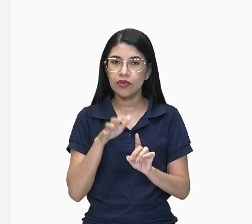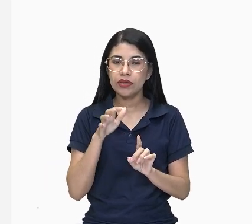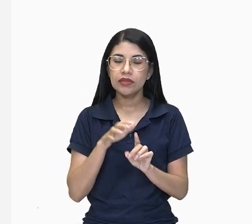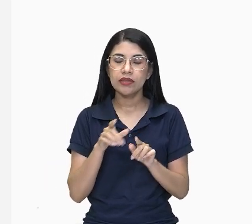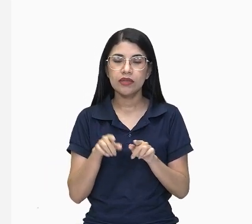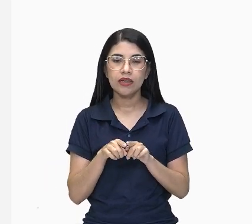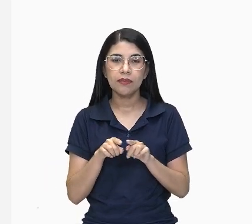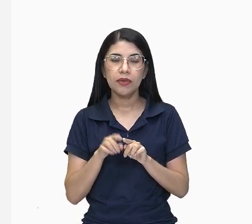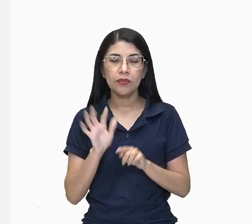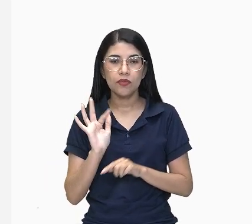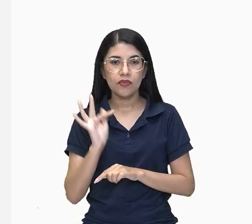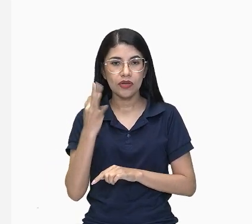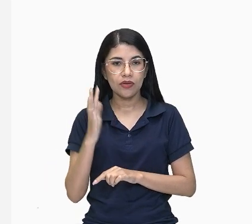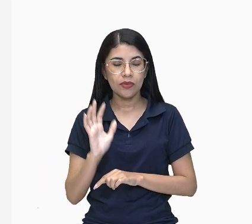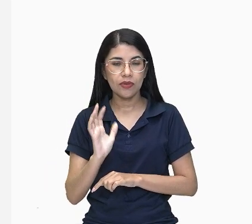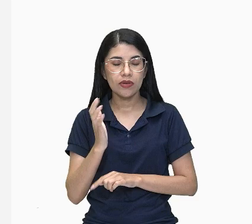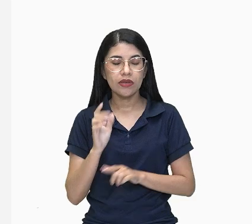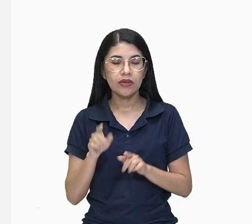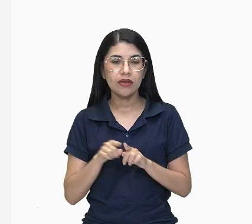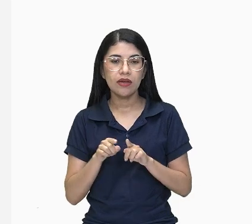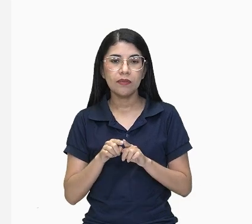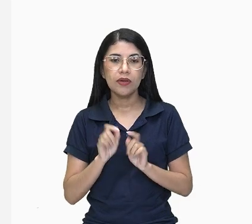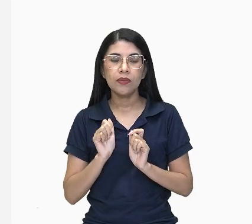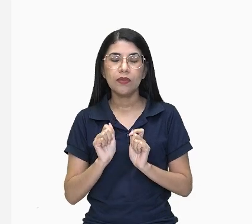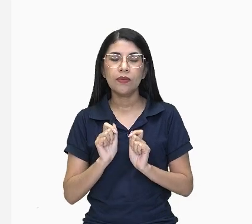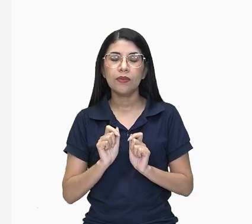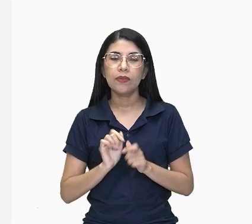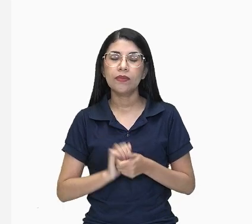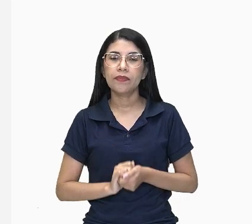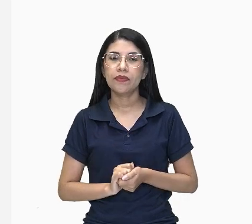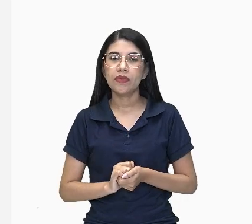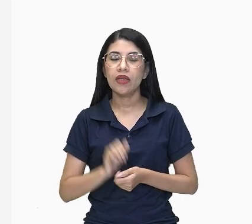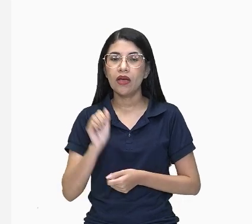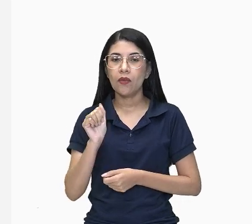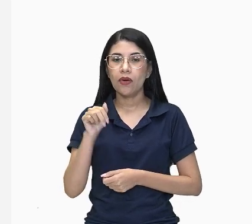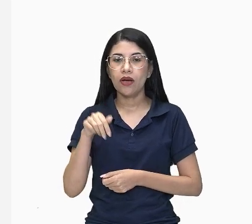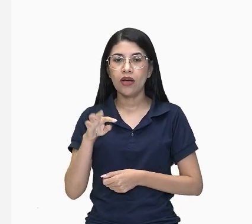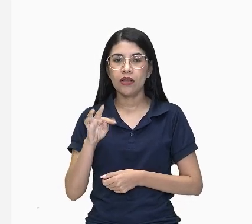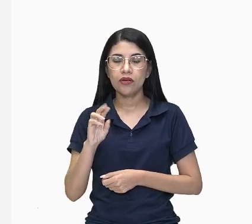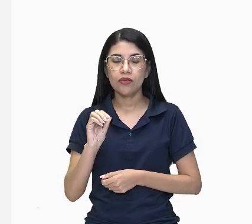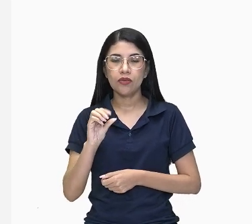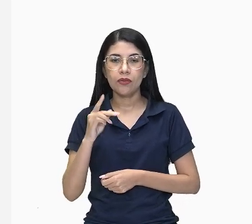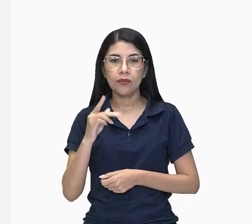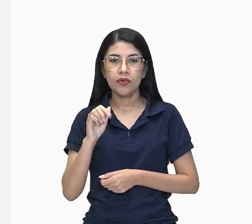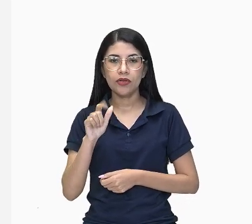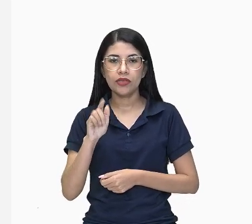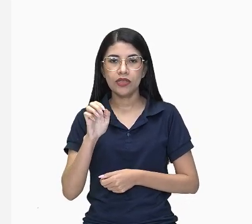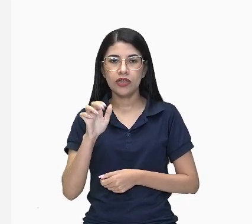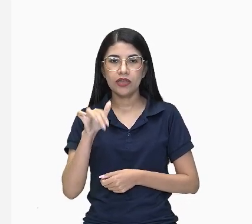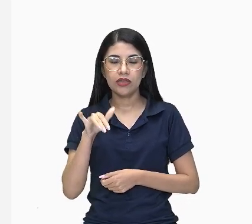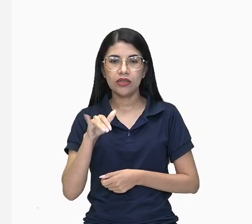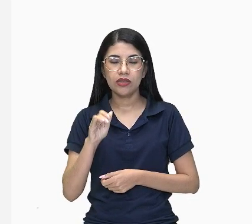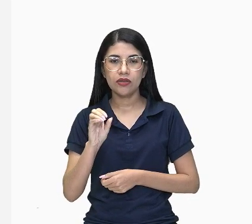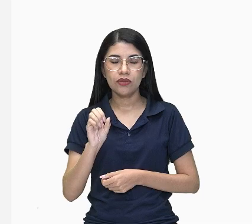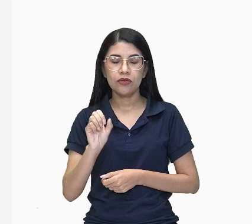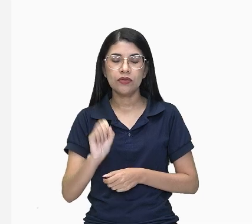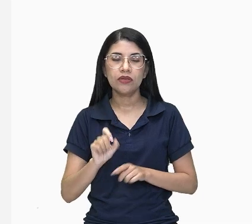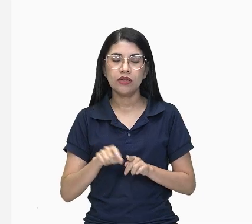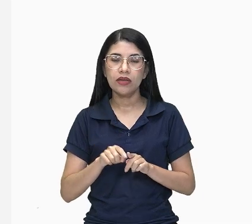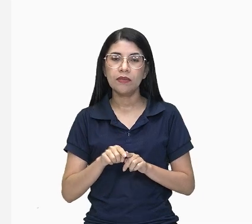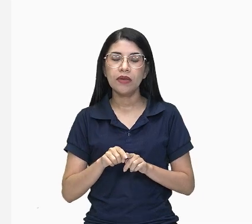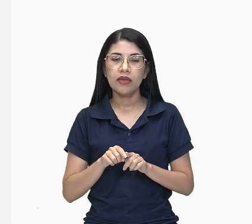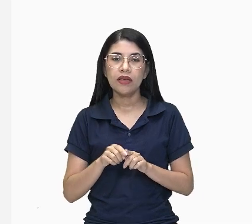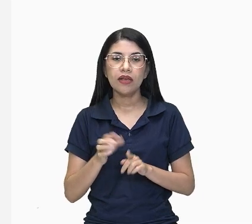nesse fenômeno. E também os fatores antropogênicos que também aceleram o fenômeno das